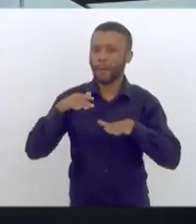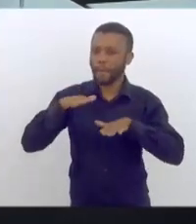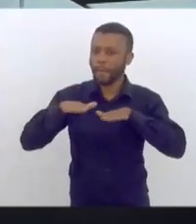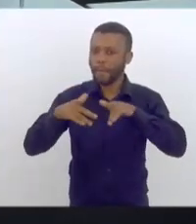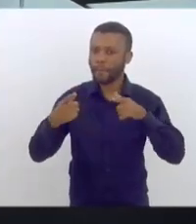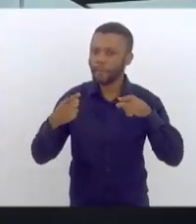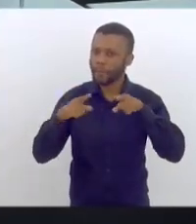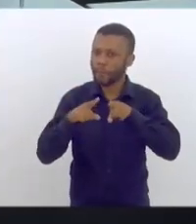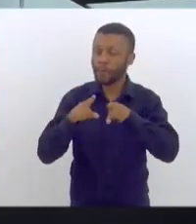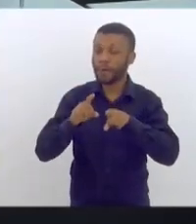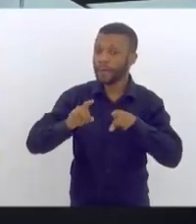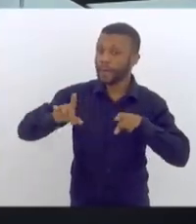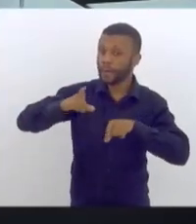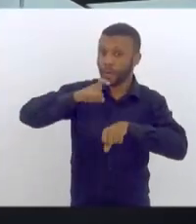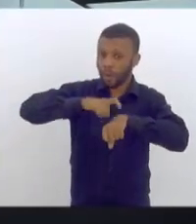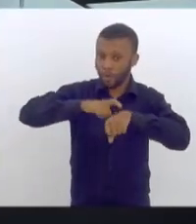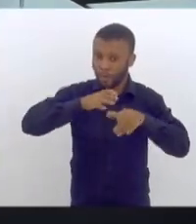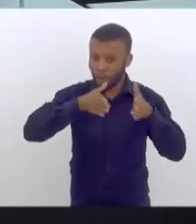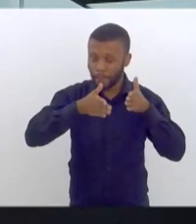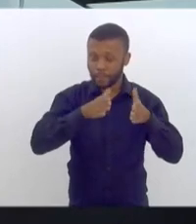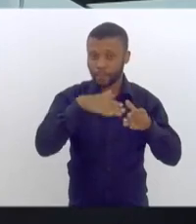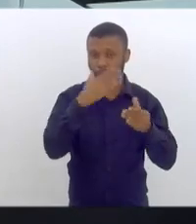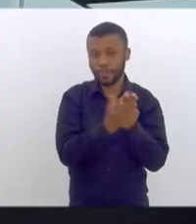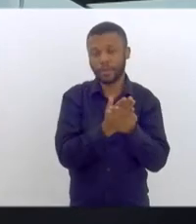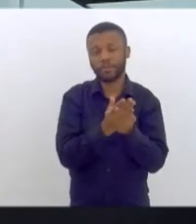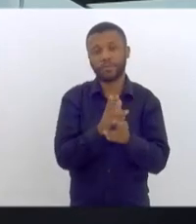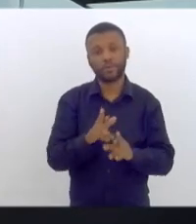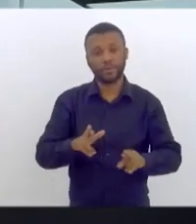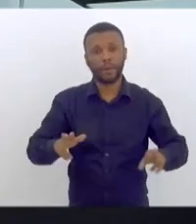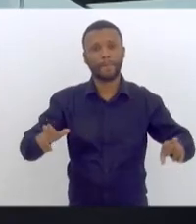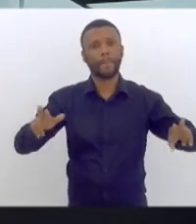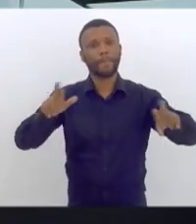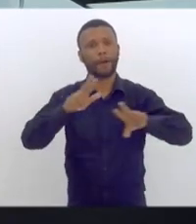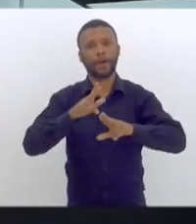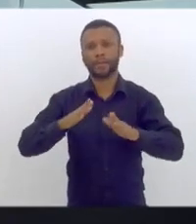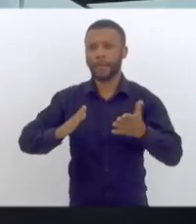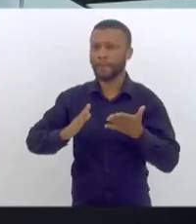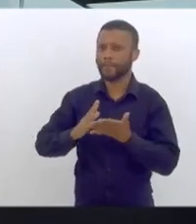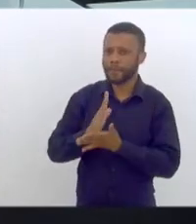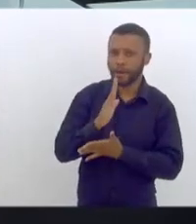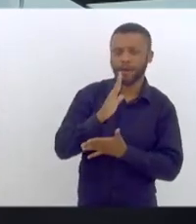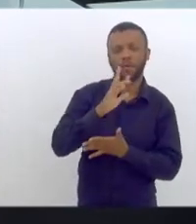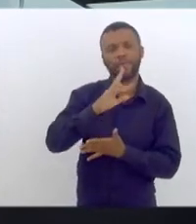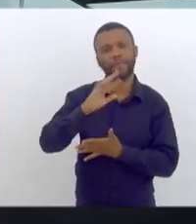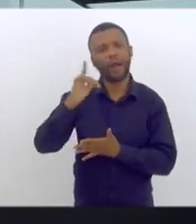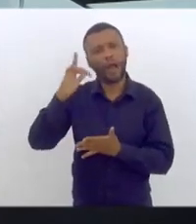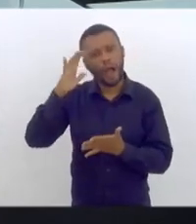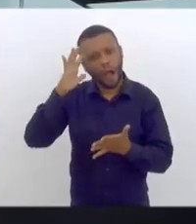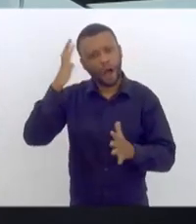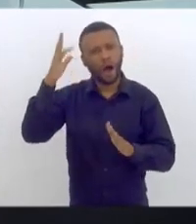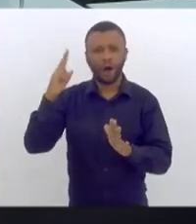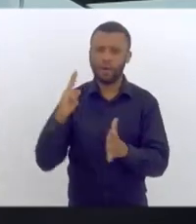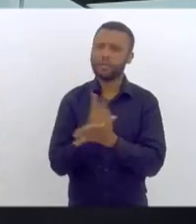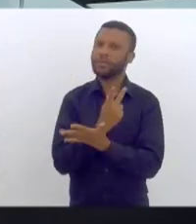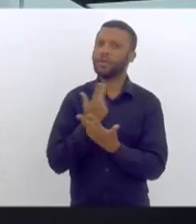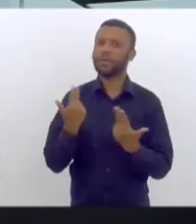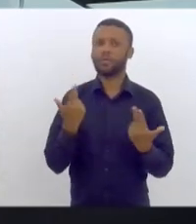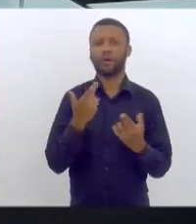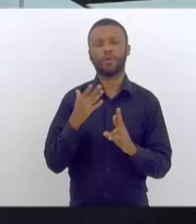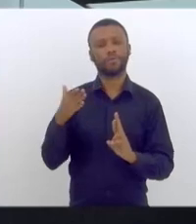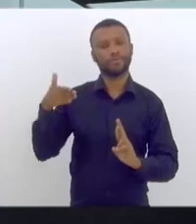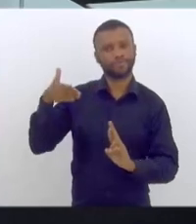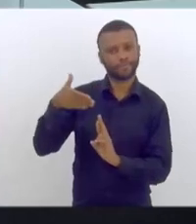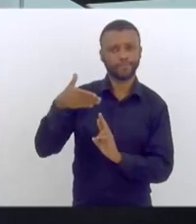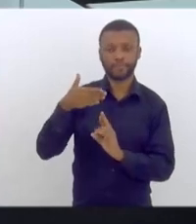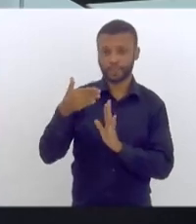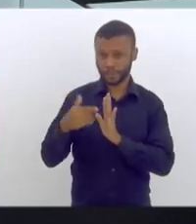no momento processual distinto e as aprovações vão acontecendo conforme o o requerente vai apresentando a